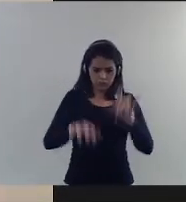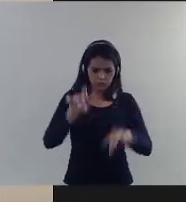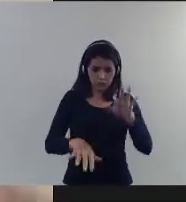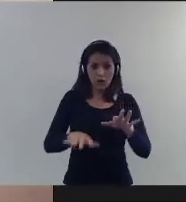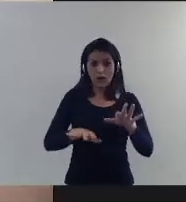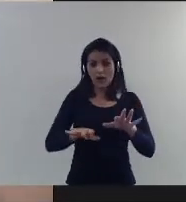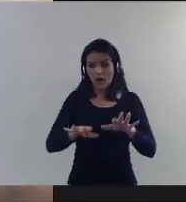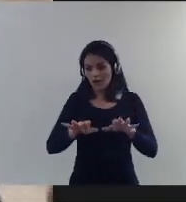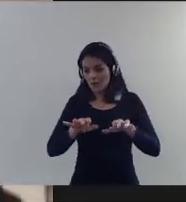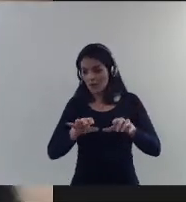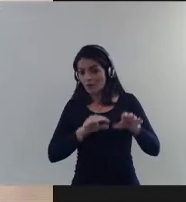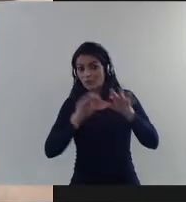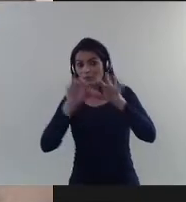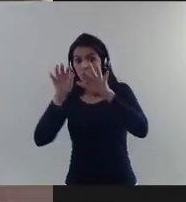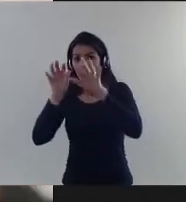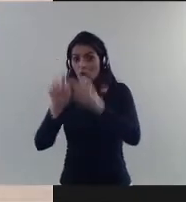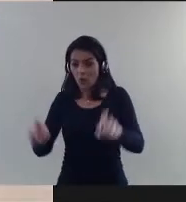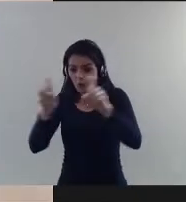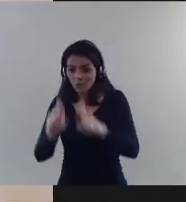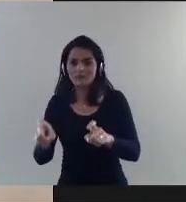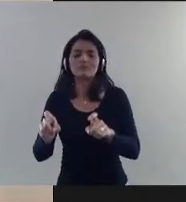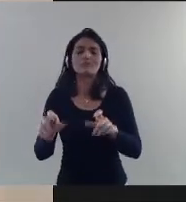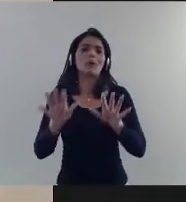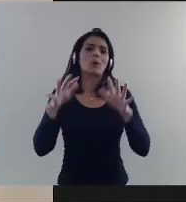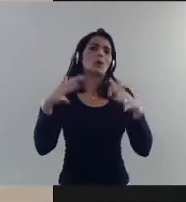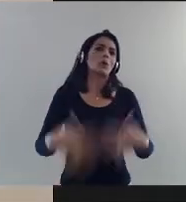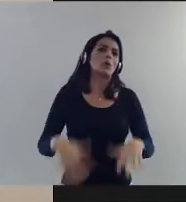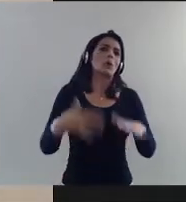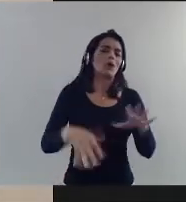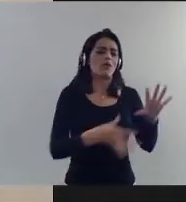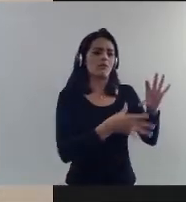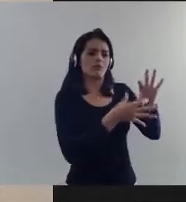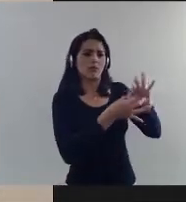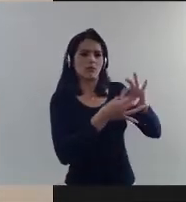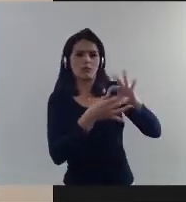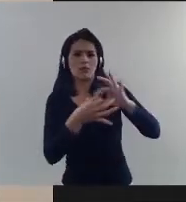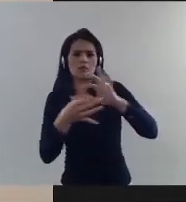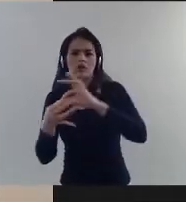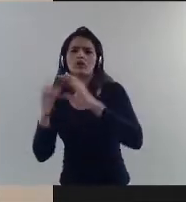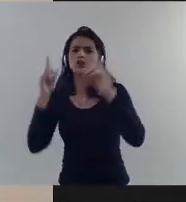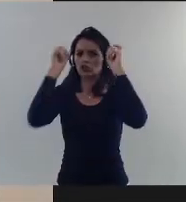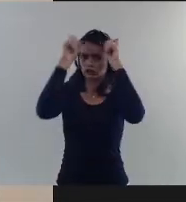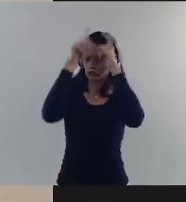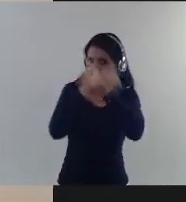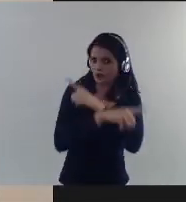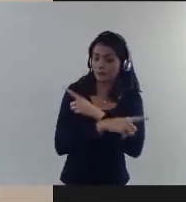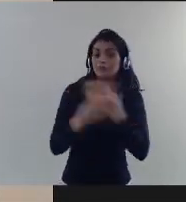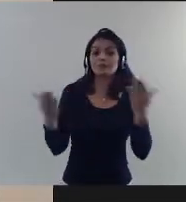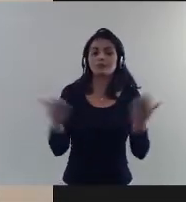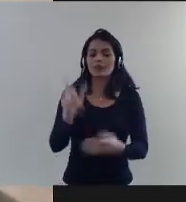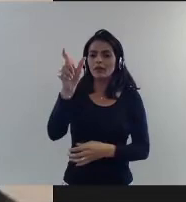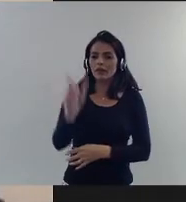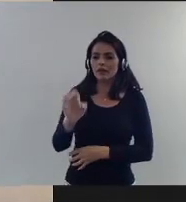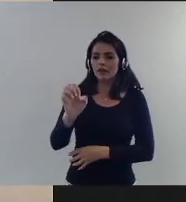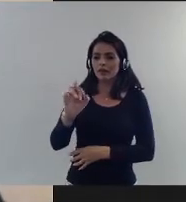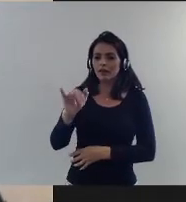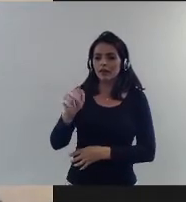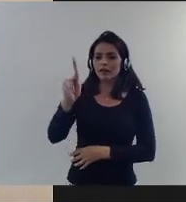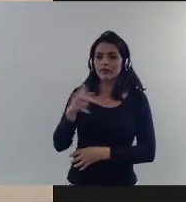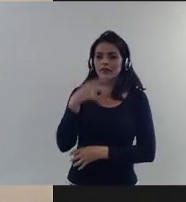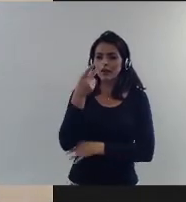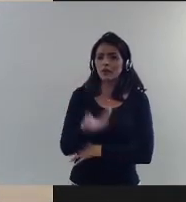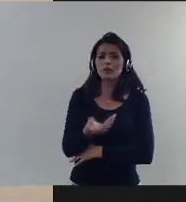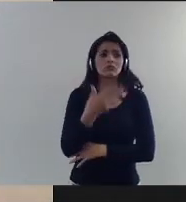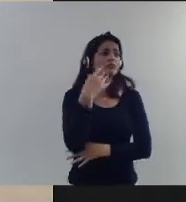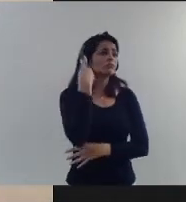foi uma dificuldade muito grande dos advogados estarem preparados para isso. E hoje, quando você vê o Eric falando de qual é o advogado